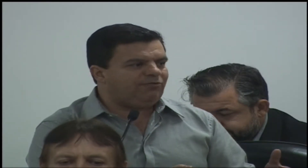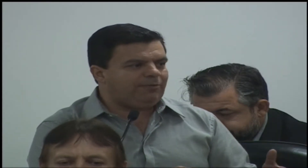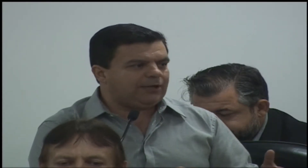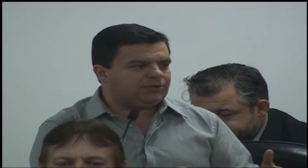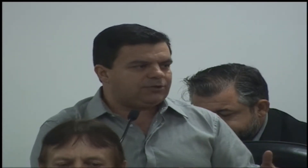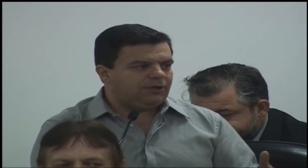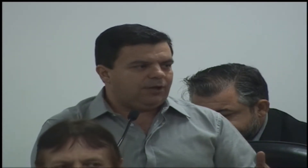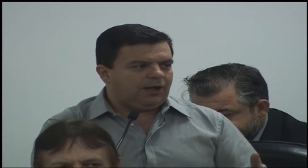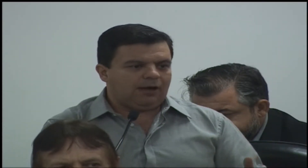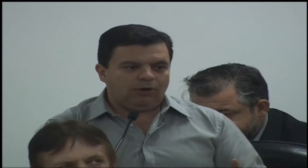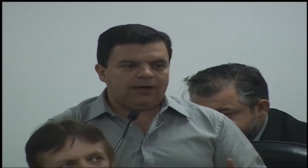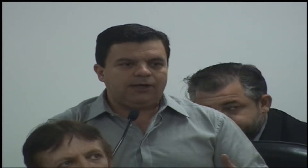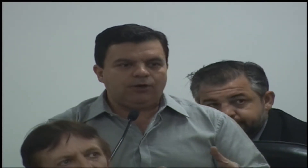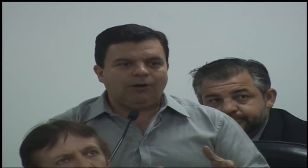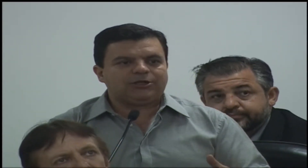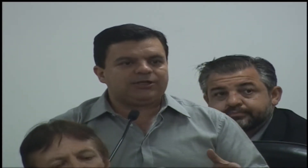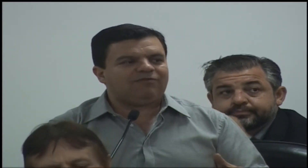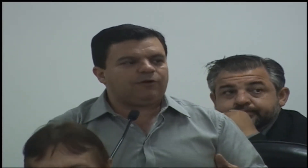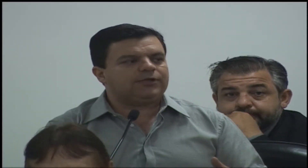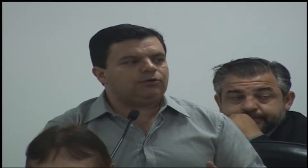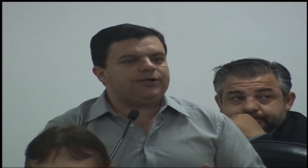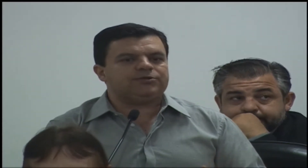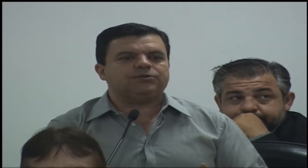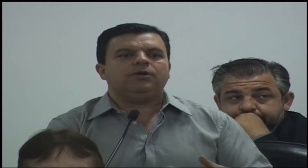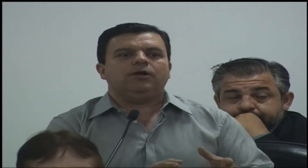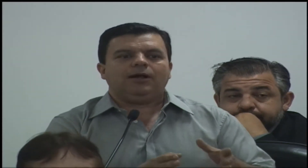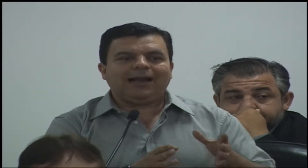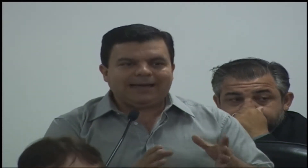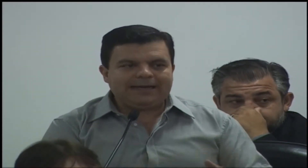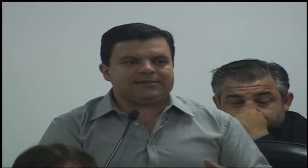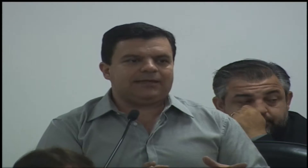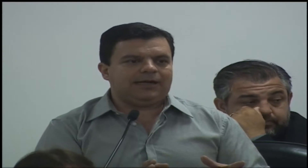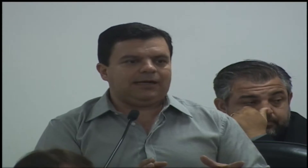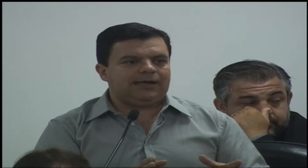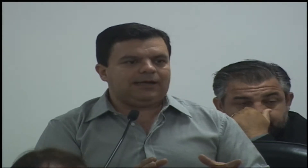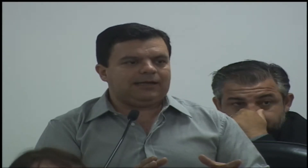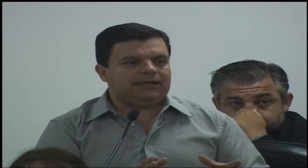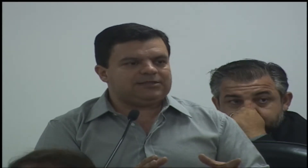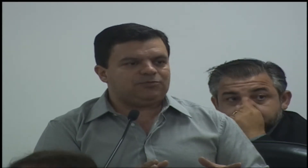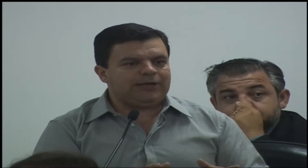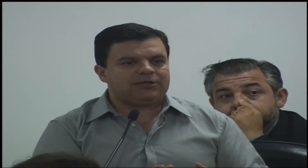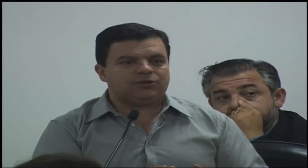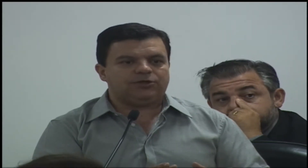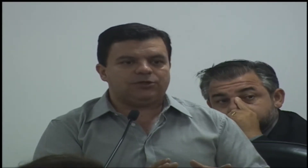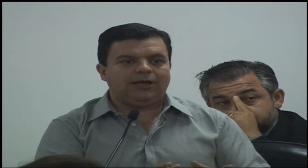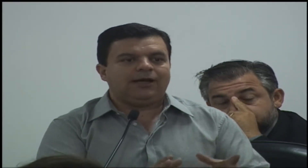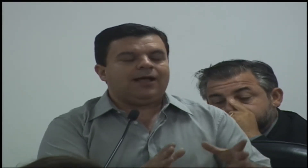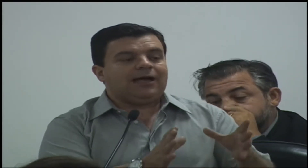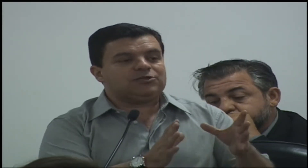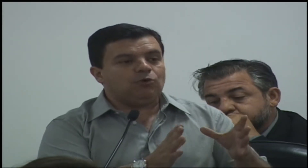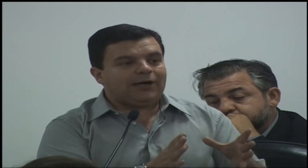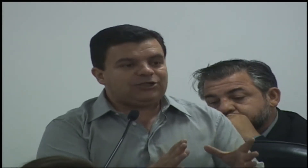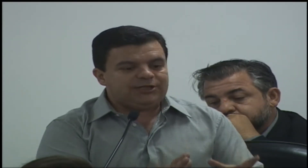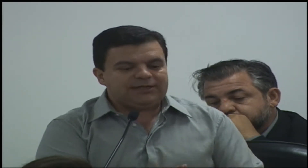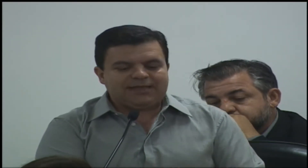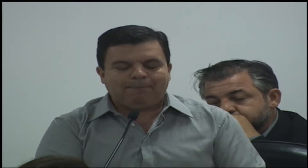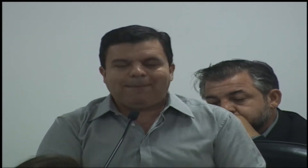moradia. Então, que não venhamos iludir ninguém. As moradias serão para quem está